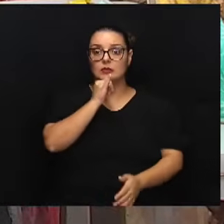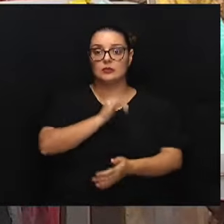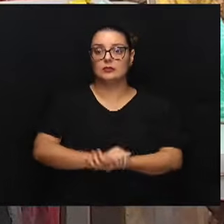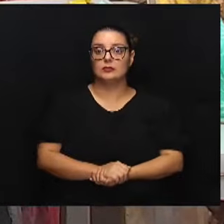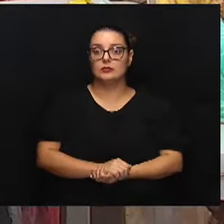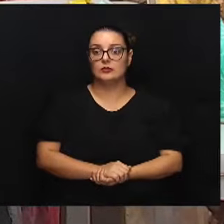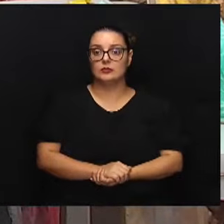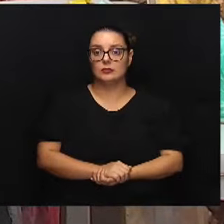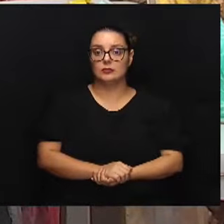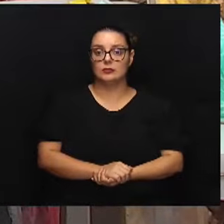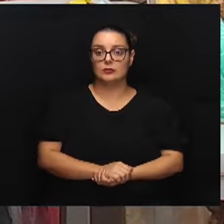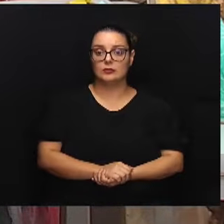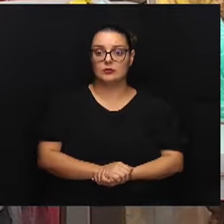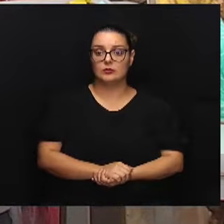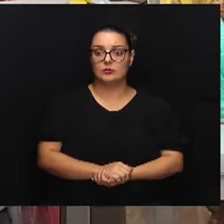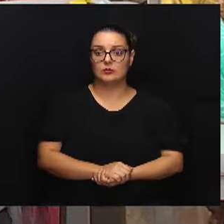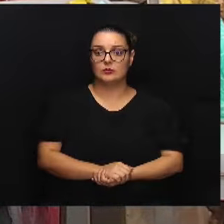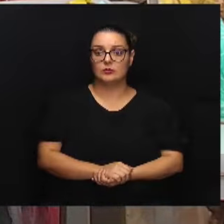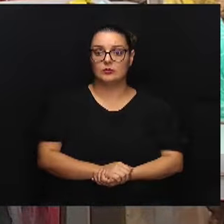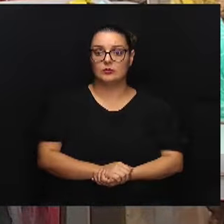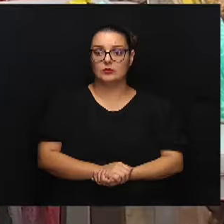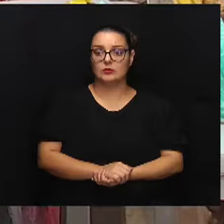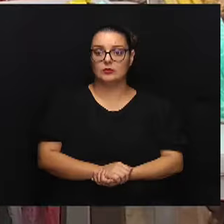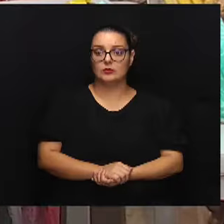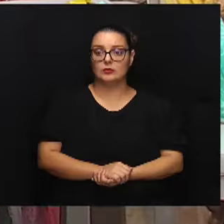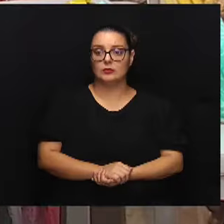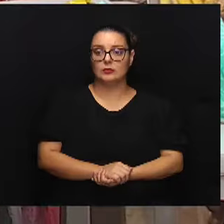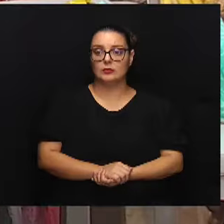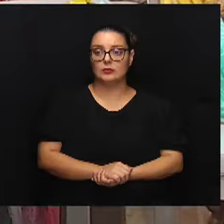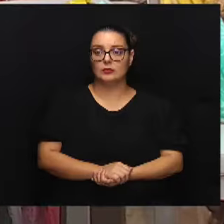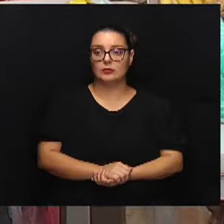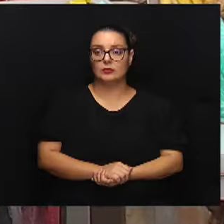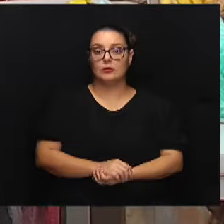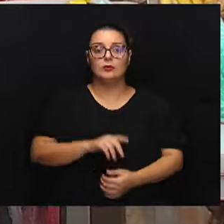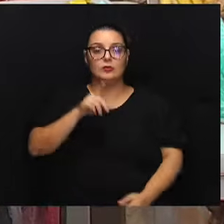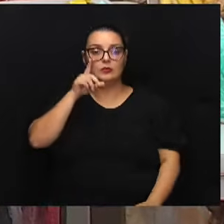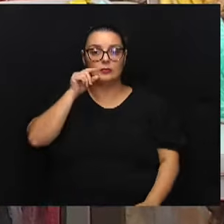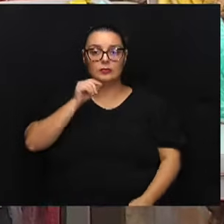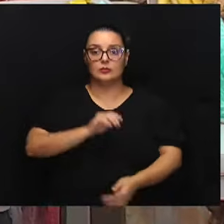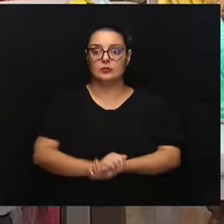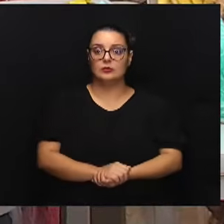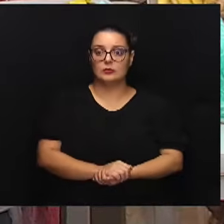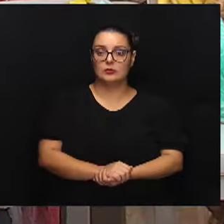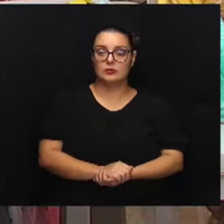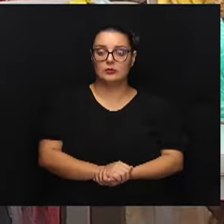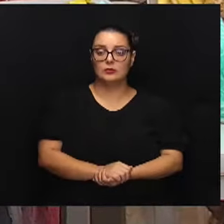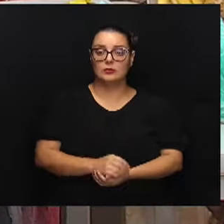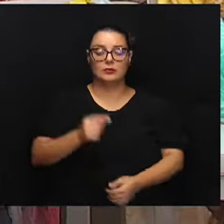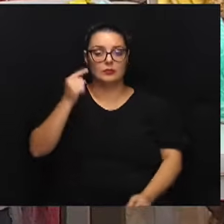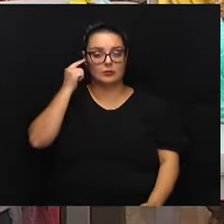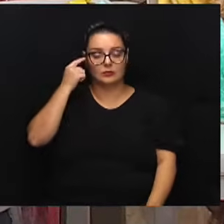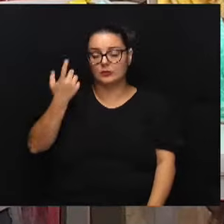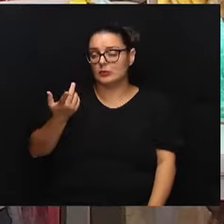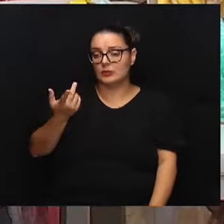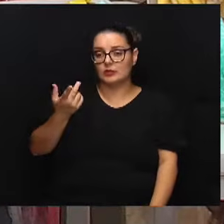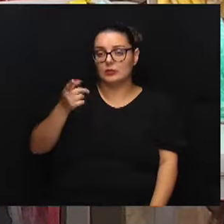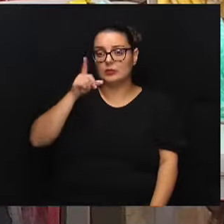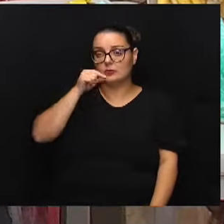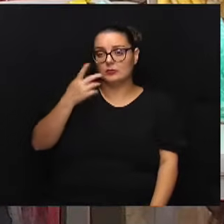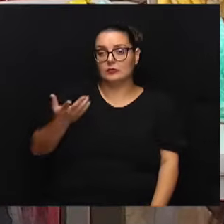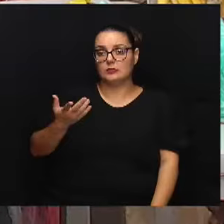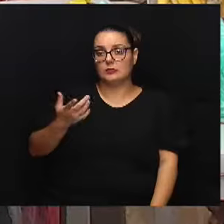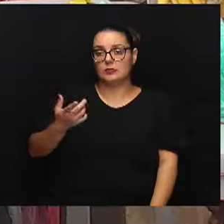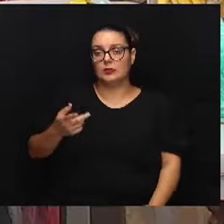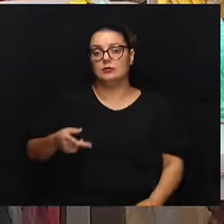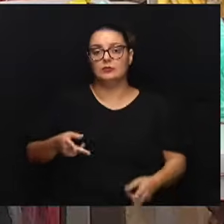pintar o nosso pássaro, né? Eu não tinha pensado que pássaro seria, eu formatei agora que seria um